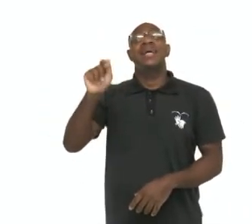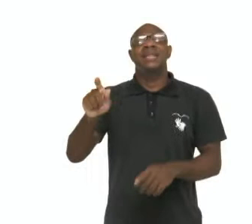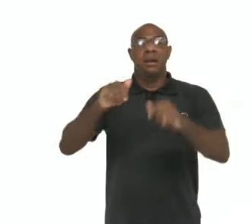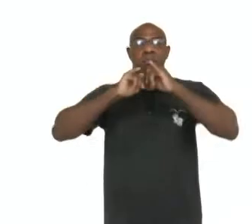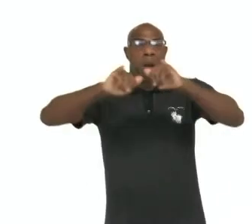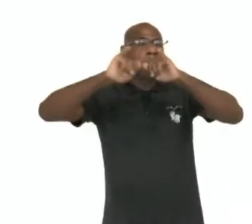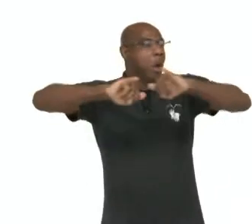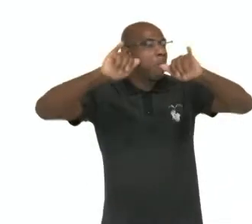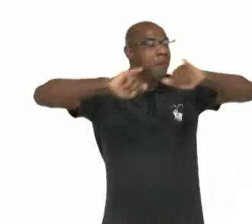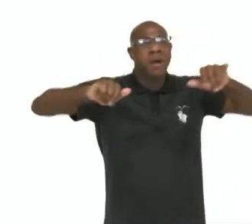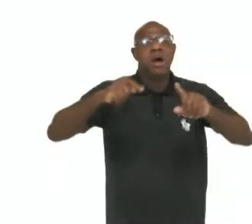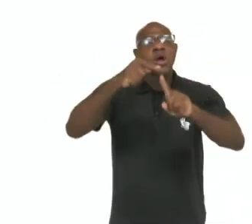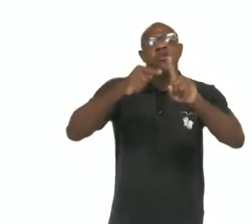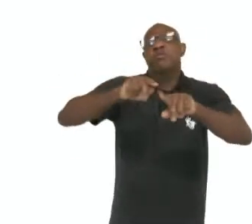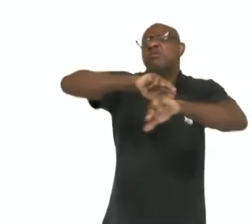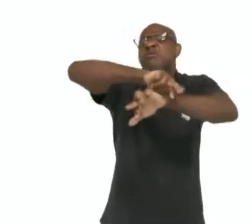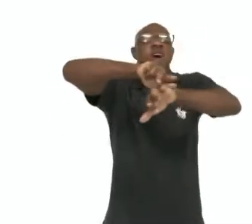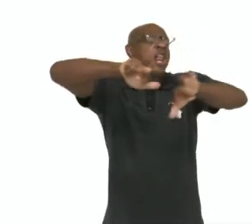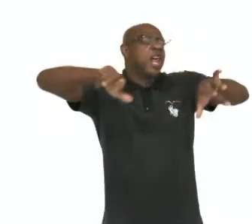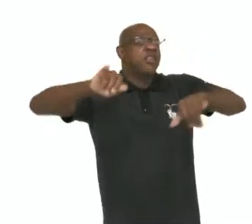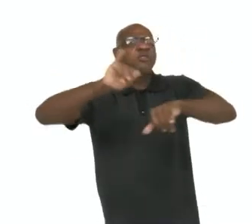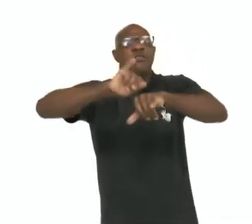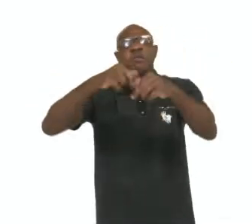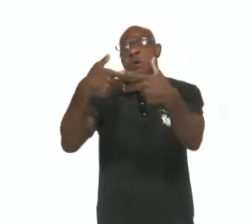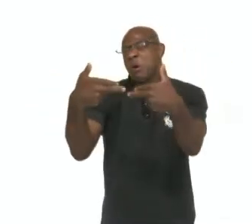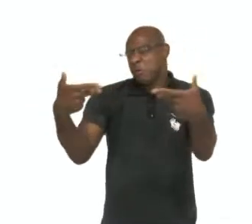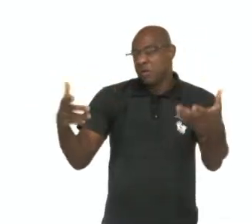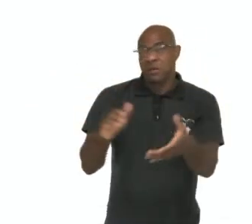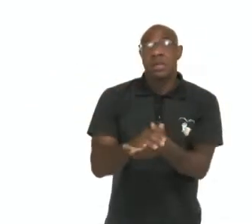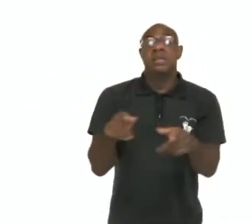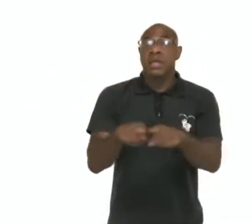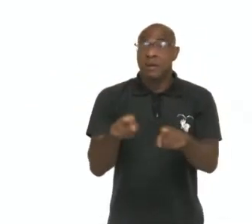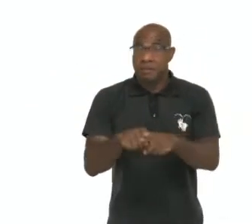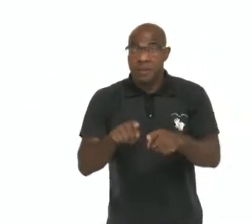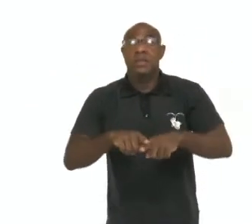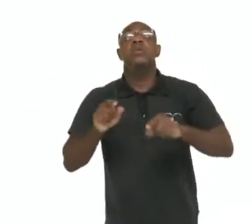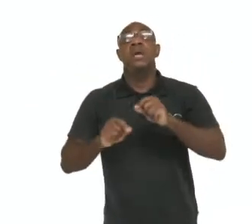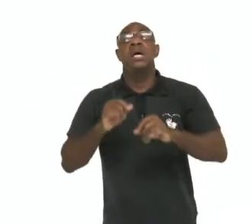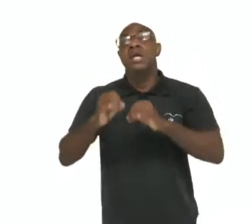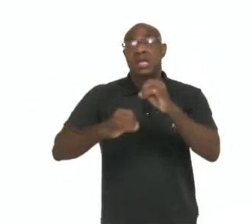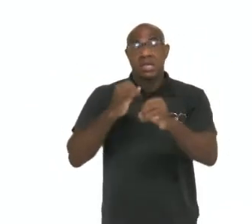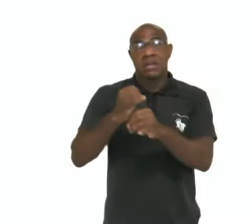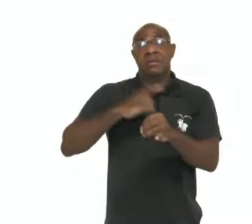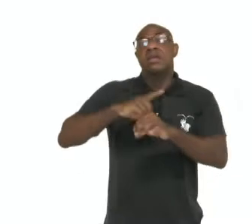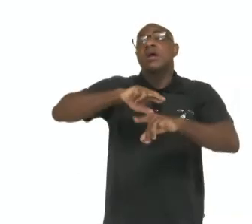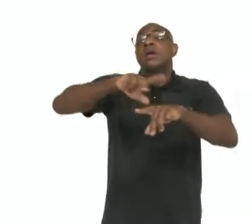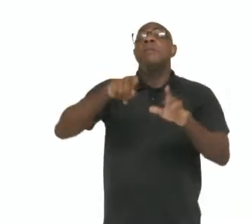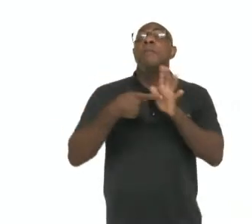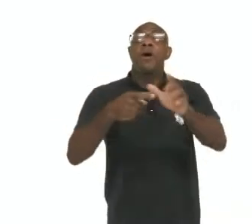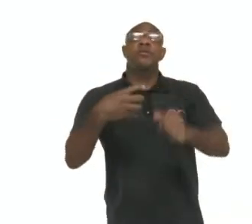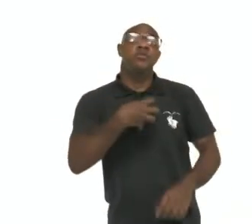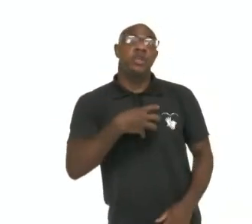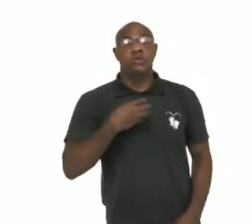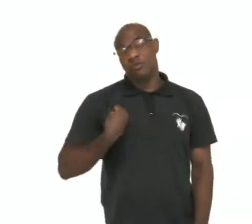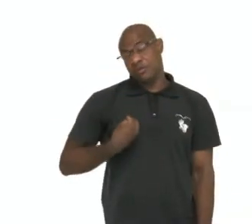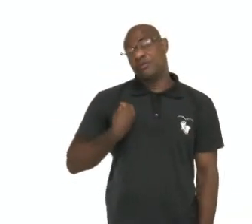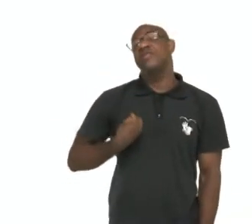propagandas de todos os tipos de produto. Além disso, os blogs apresentam modos de vida